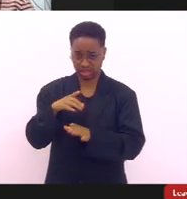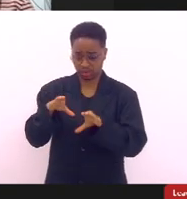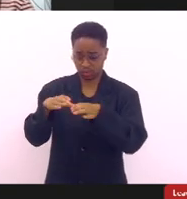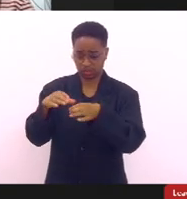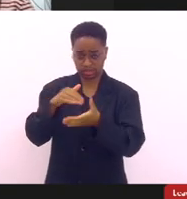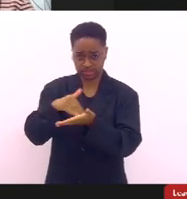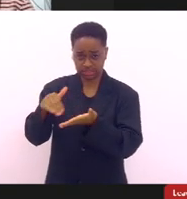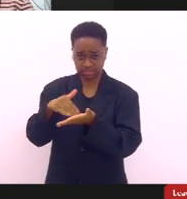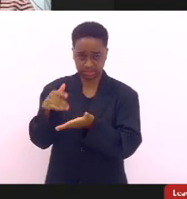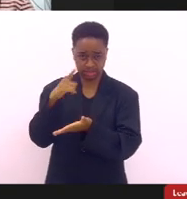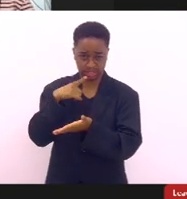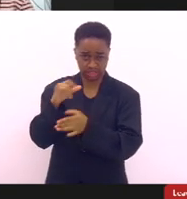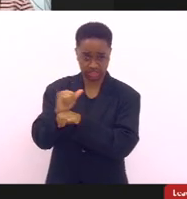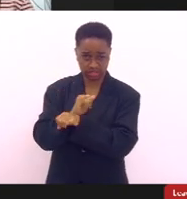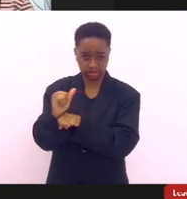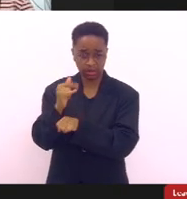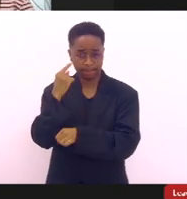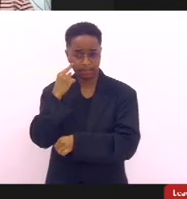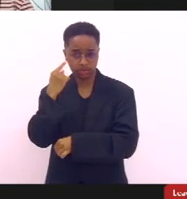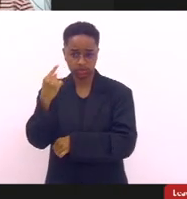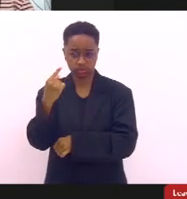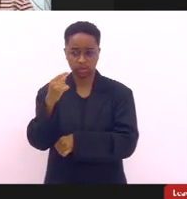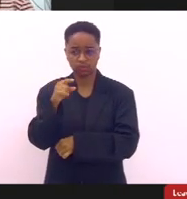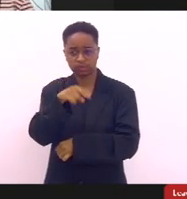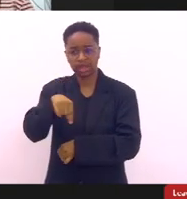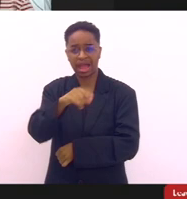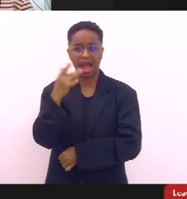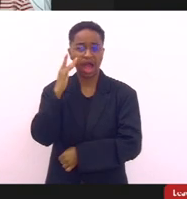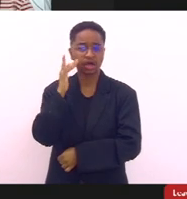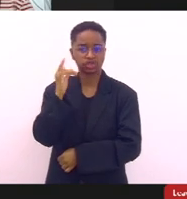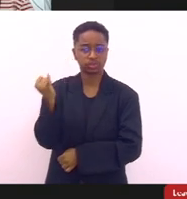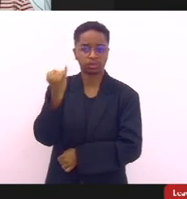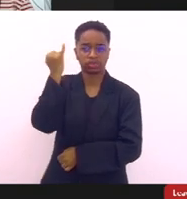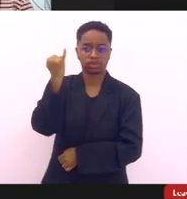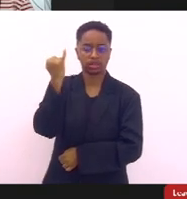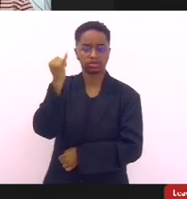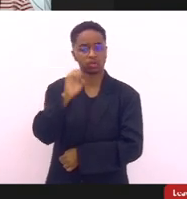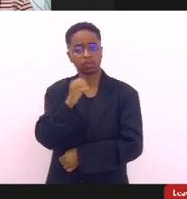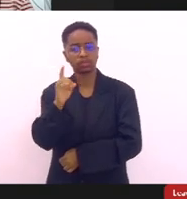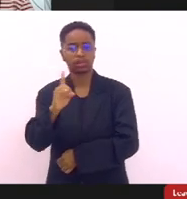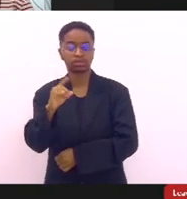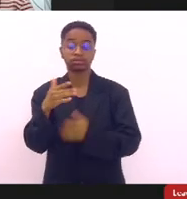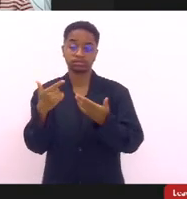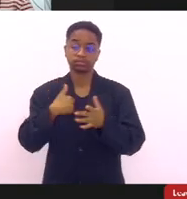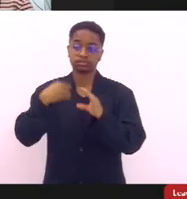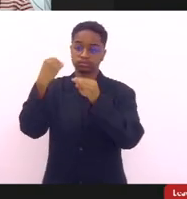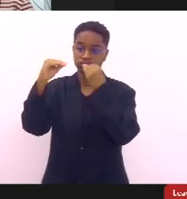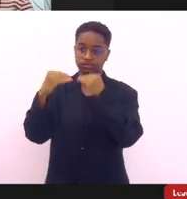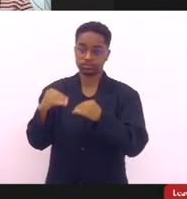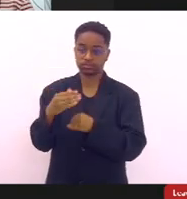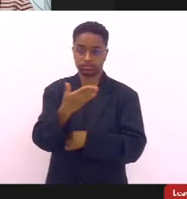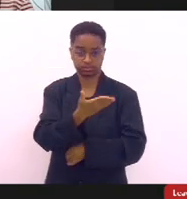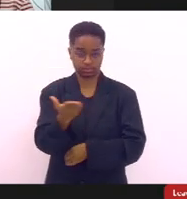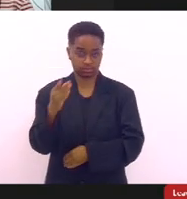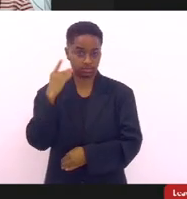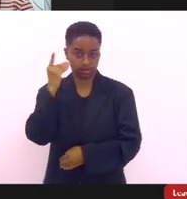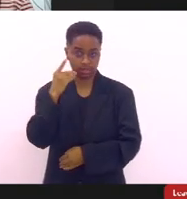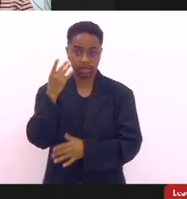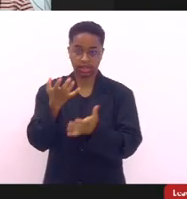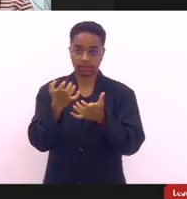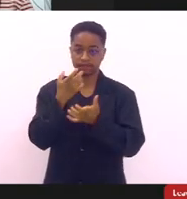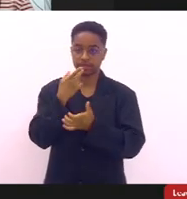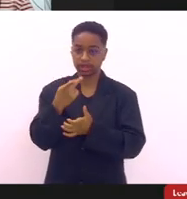secretaria, né? A secretaria acha isso importante? Então, só para colocar, deputado Gaspar, deputado Jari,